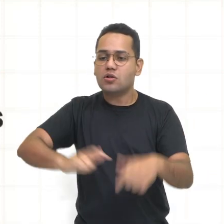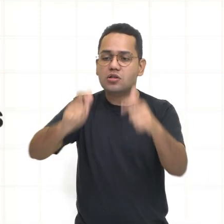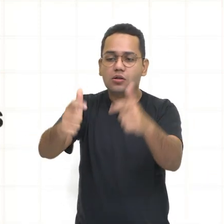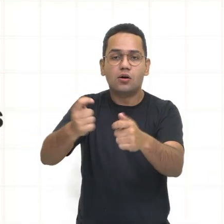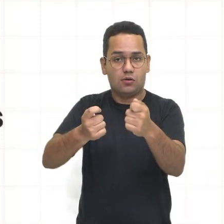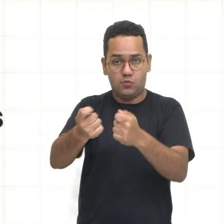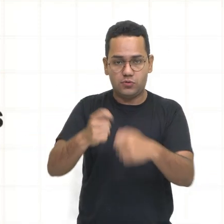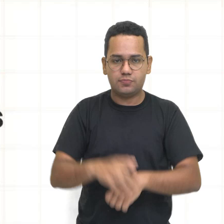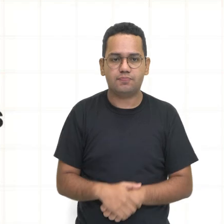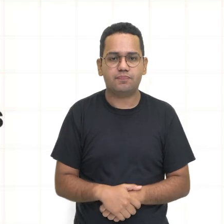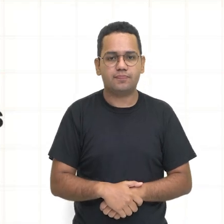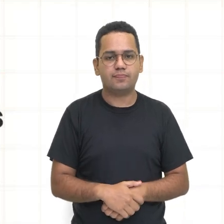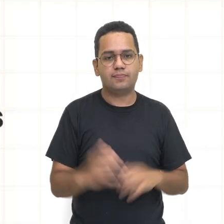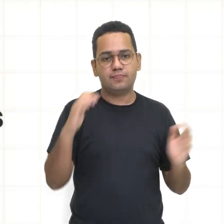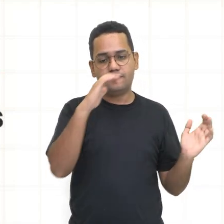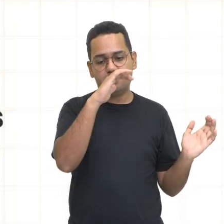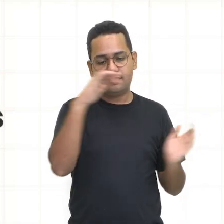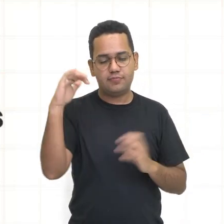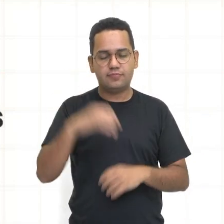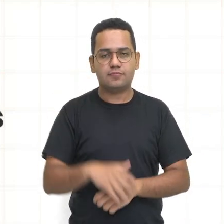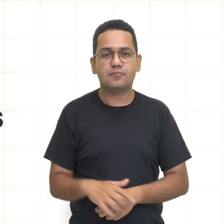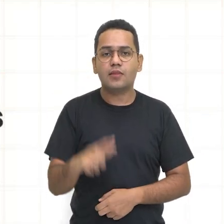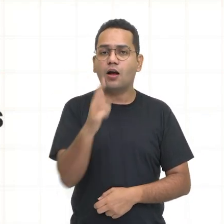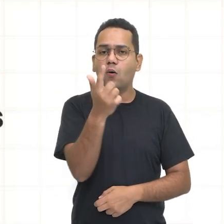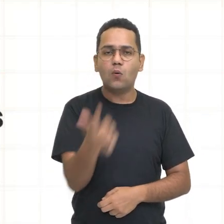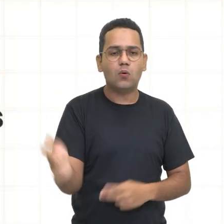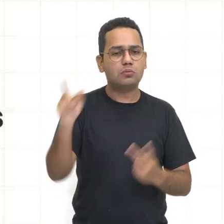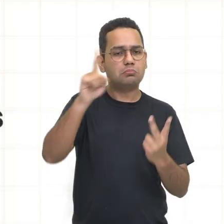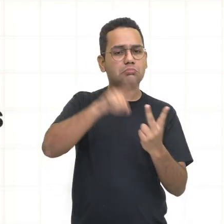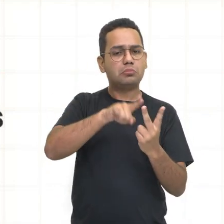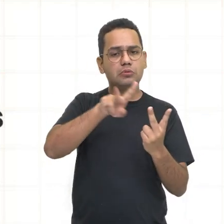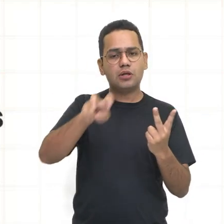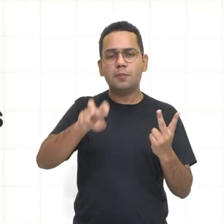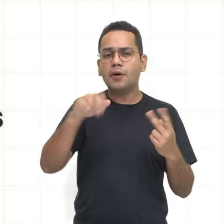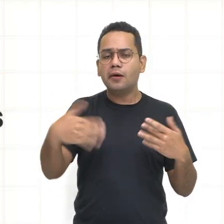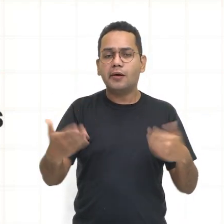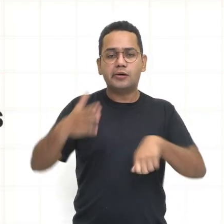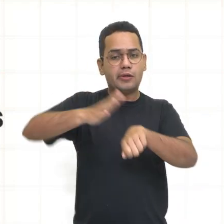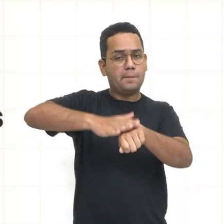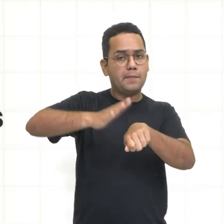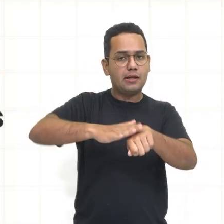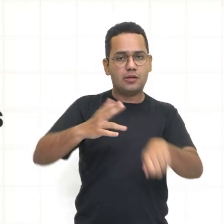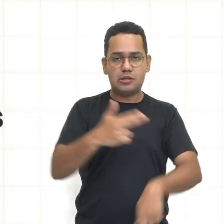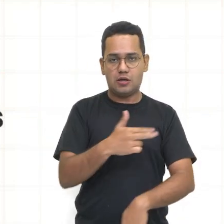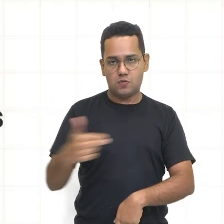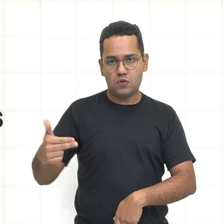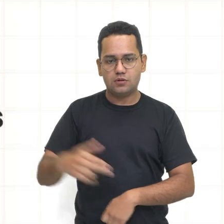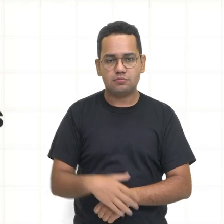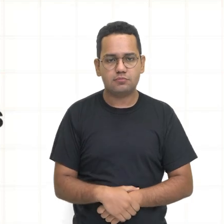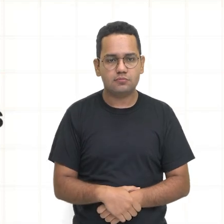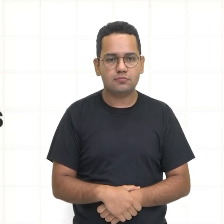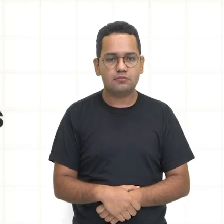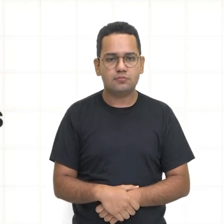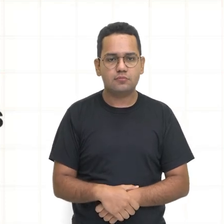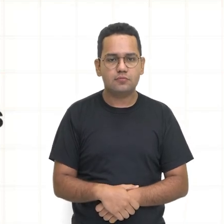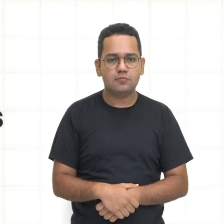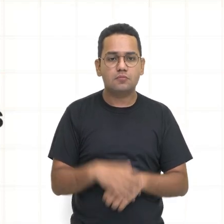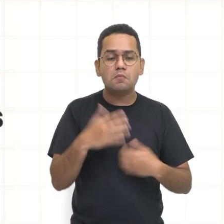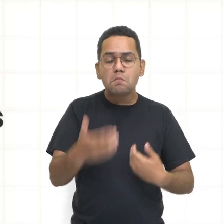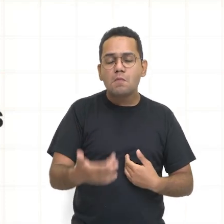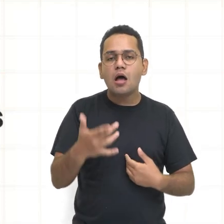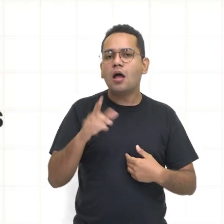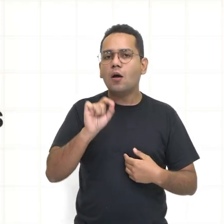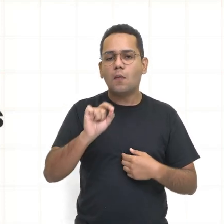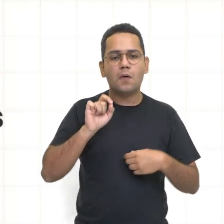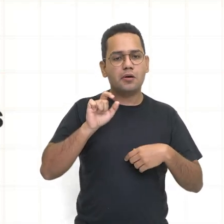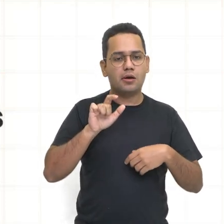para a independência da Indonésia. Qual é o seu contexto histórico? O território da Indonésia teve a colonização